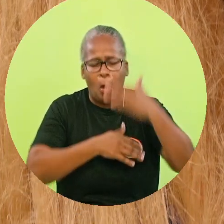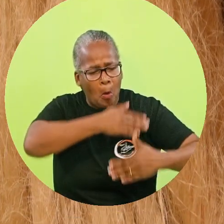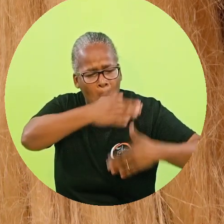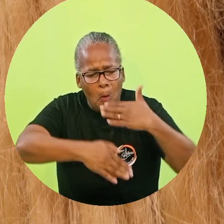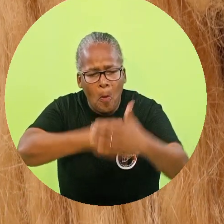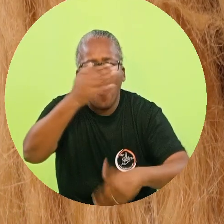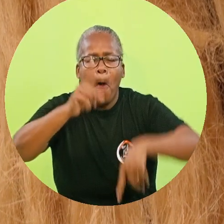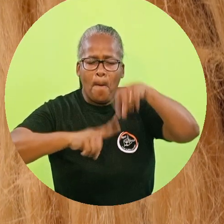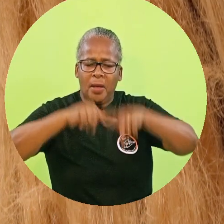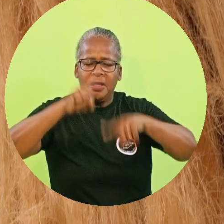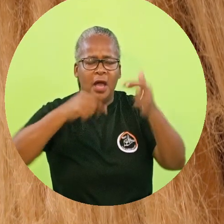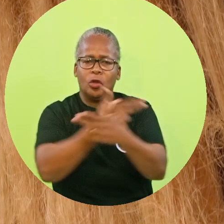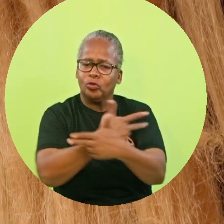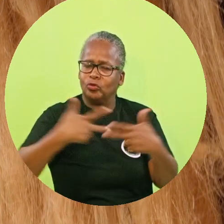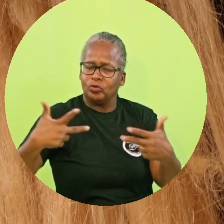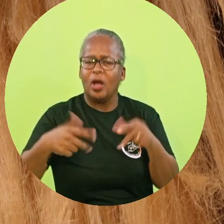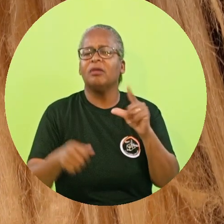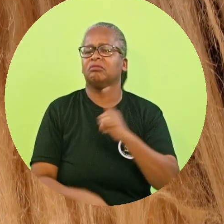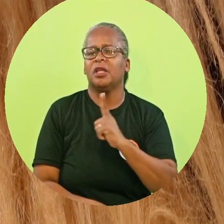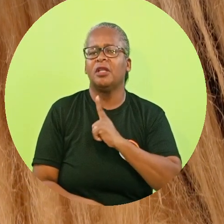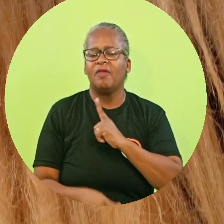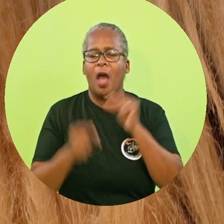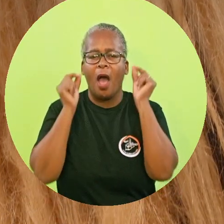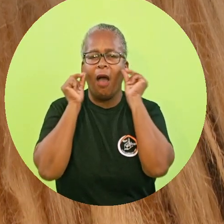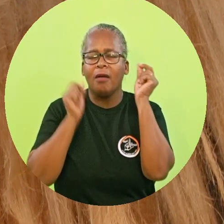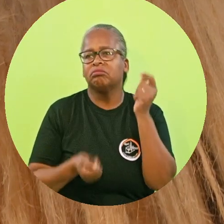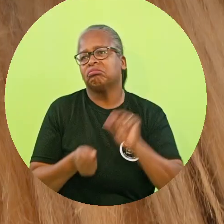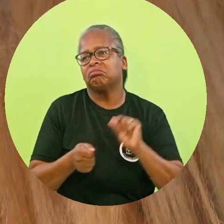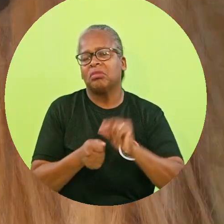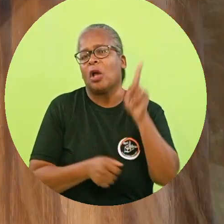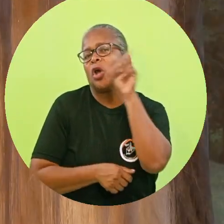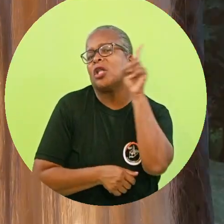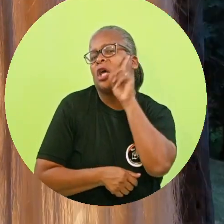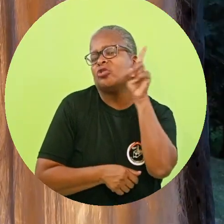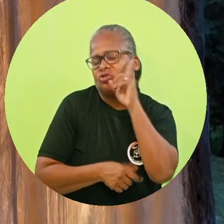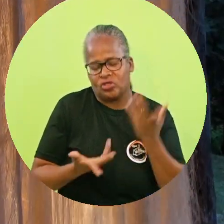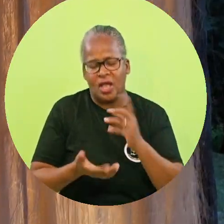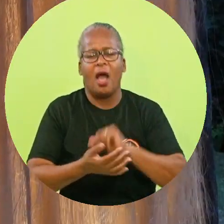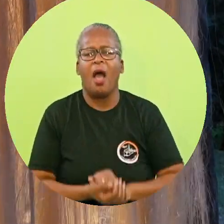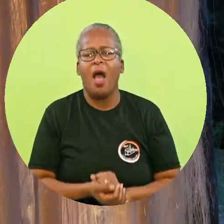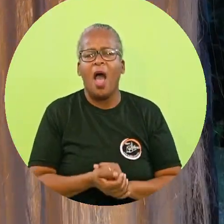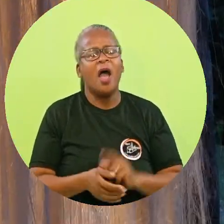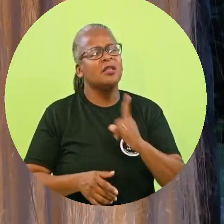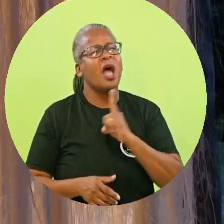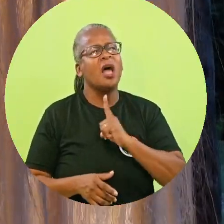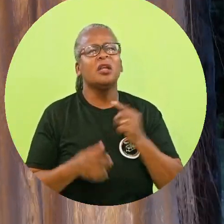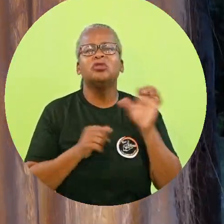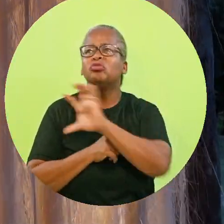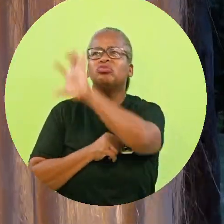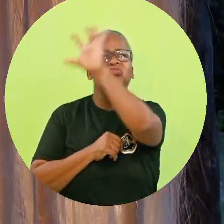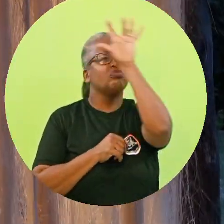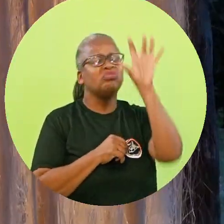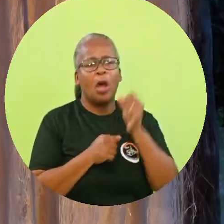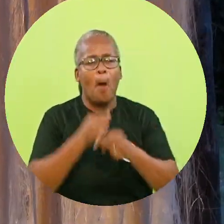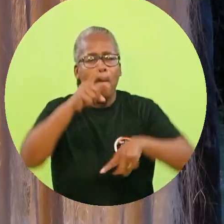os materiais em transformação orgânica redefiniram a obra a cada dia. Movido pelas características naturais do